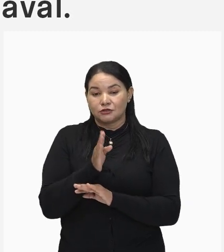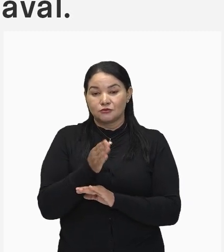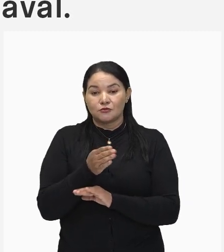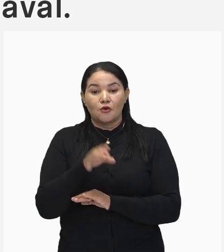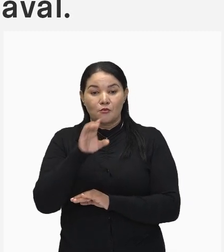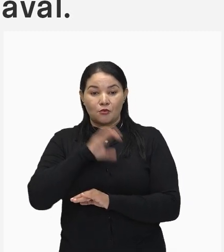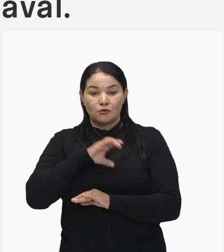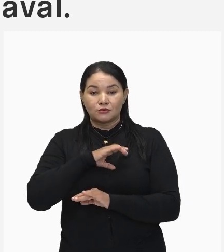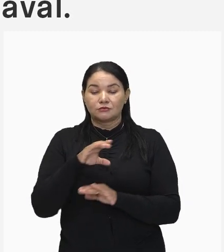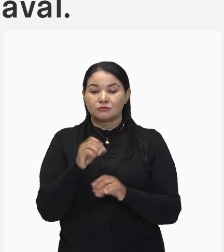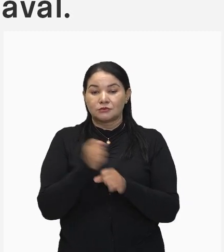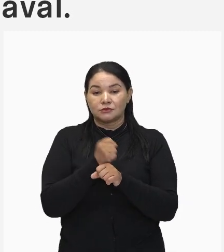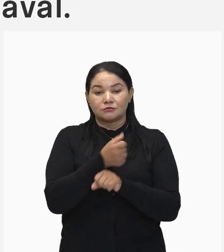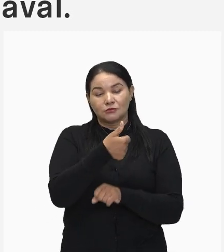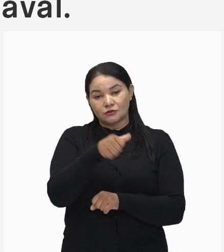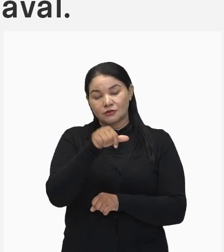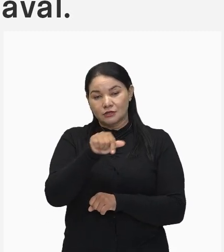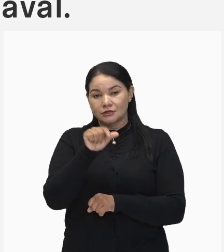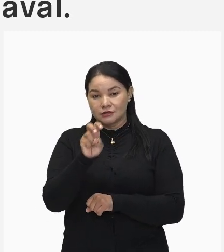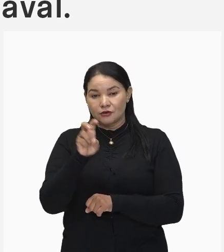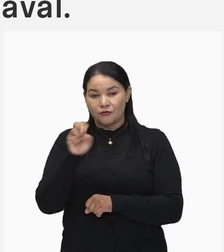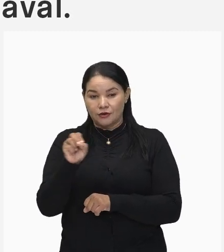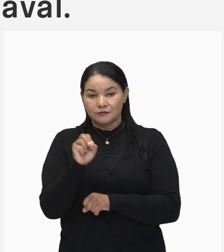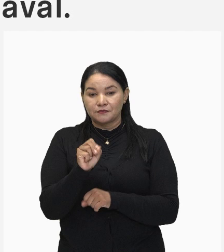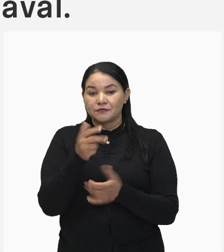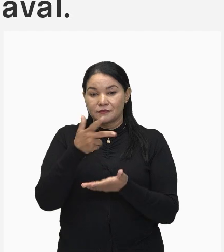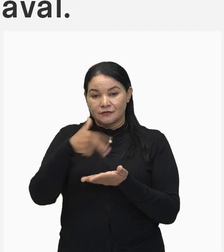em 1750. De dança